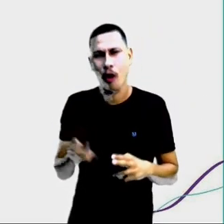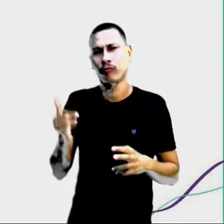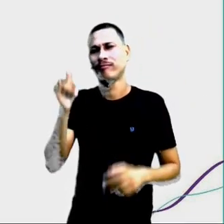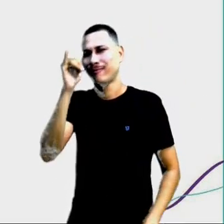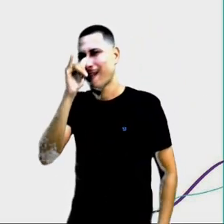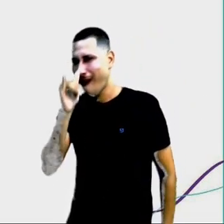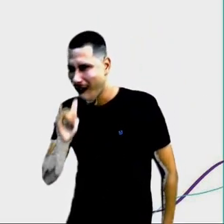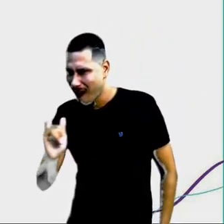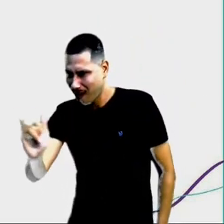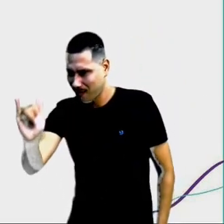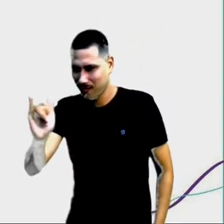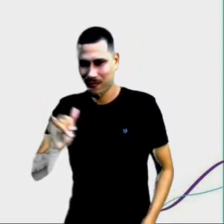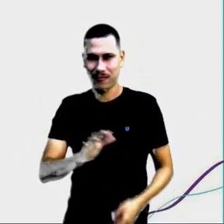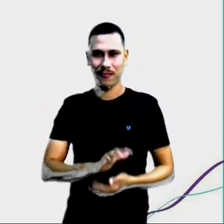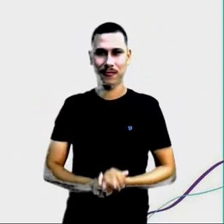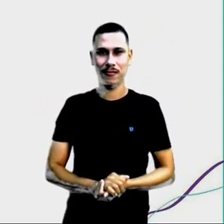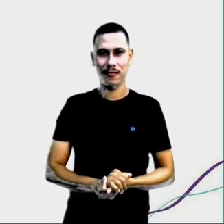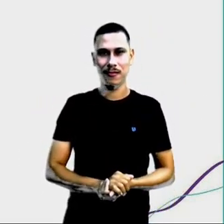elefante.